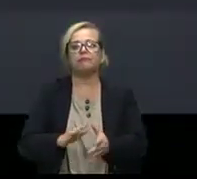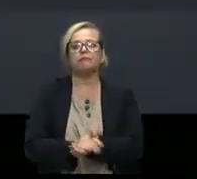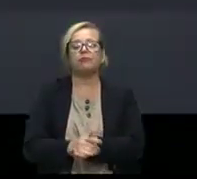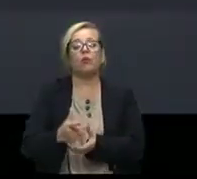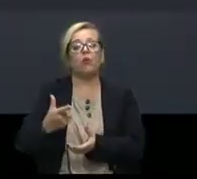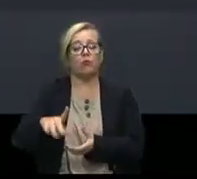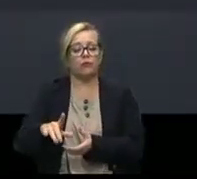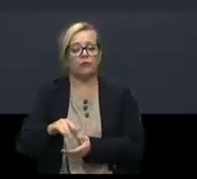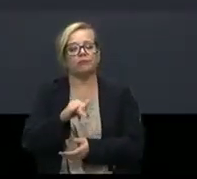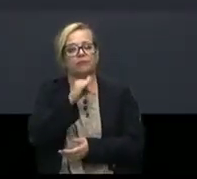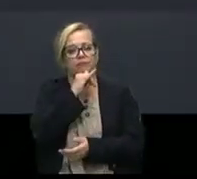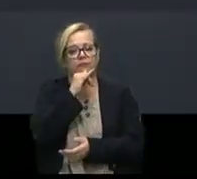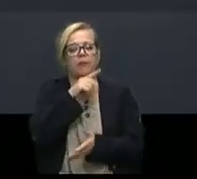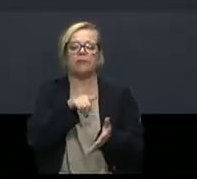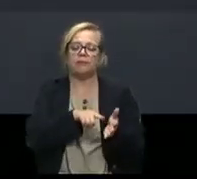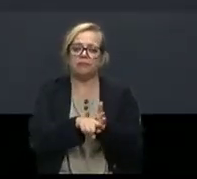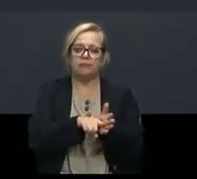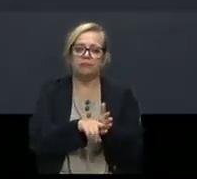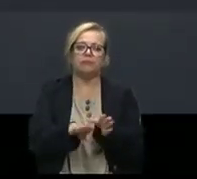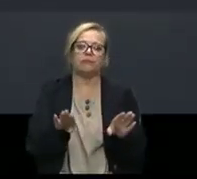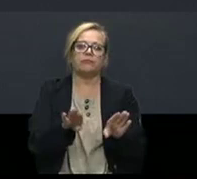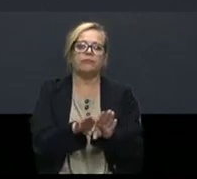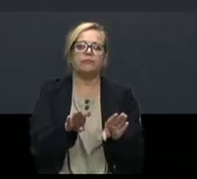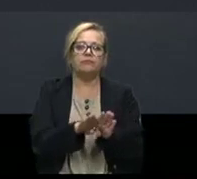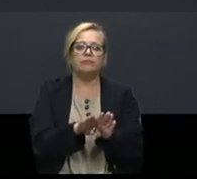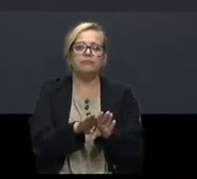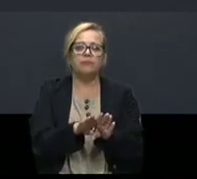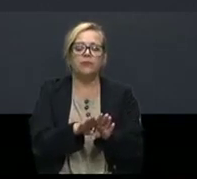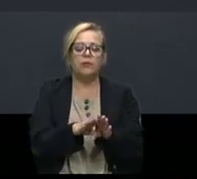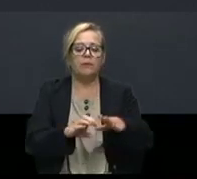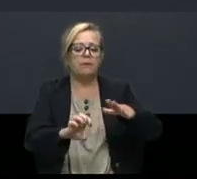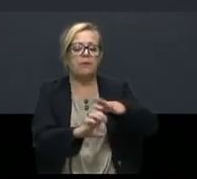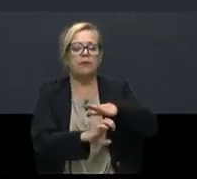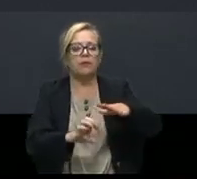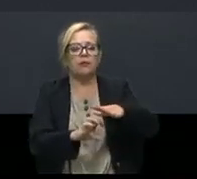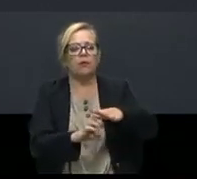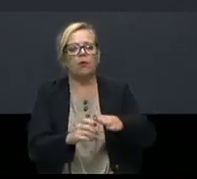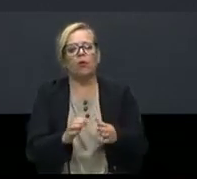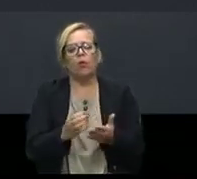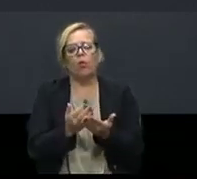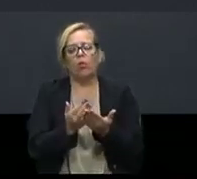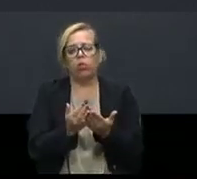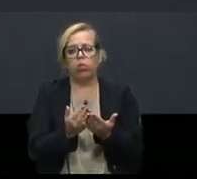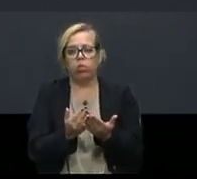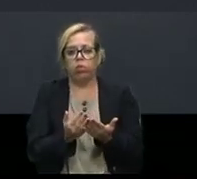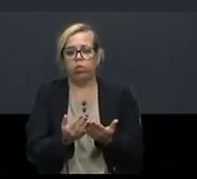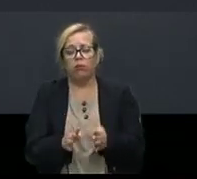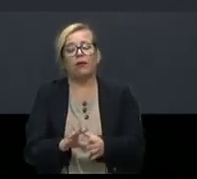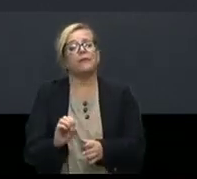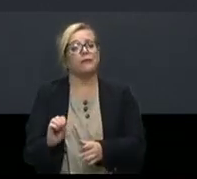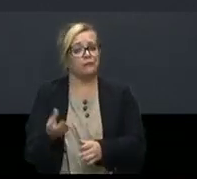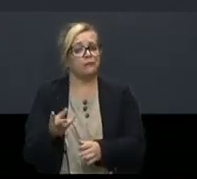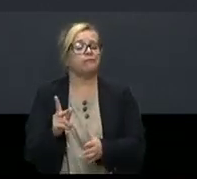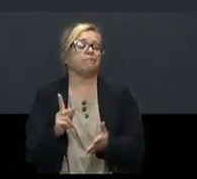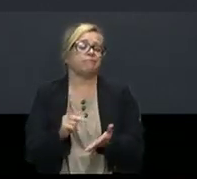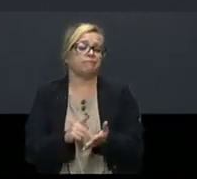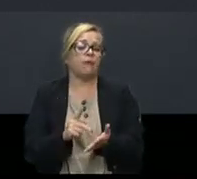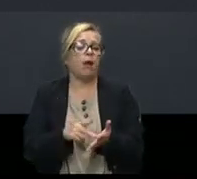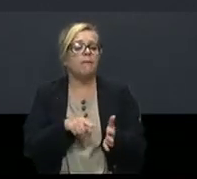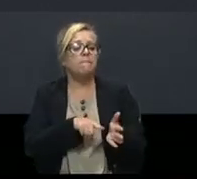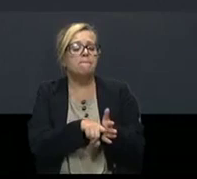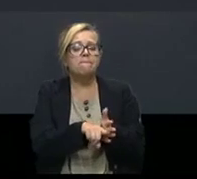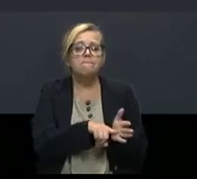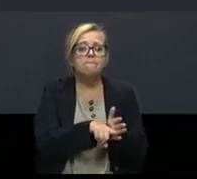outra sugestão para você pesquisar é a tendência de uma microempresa falir. Infelizmente, é algo que ocorre bastante. Procure